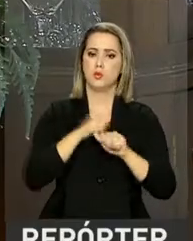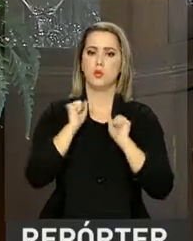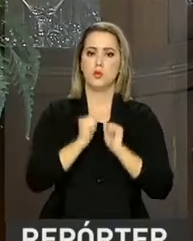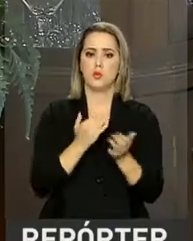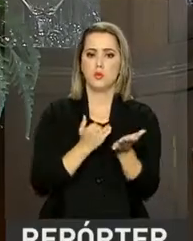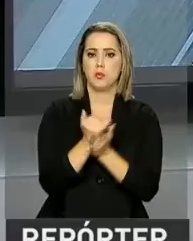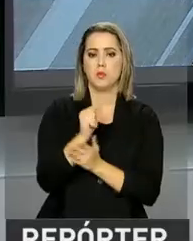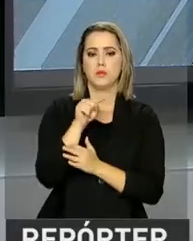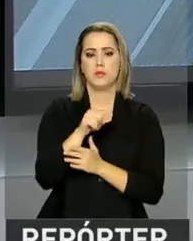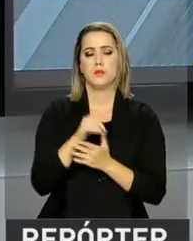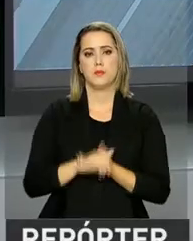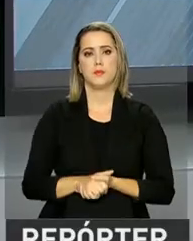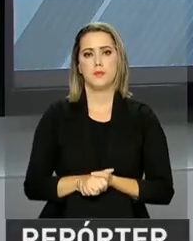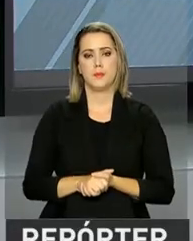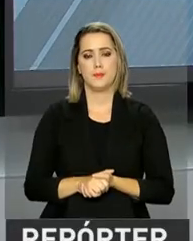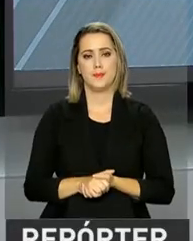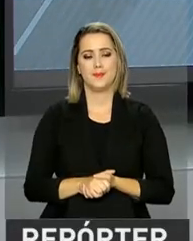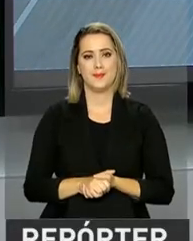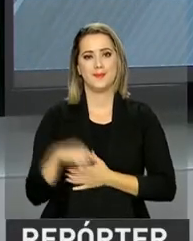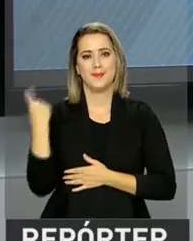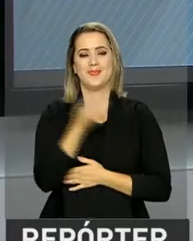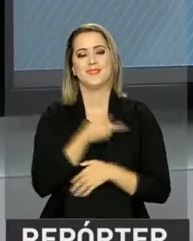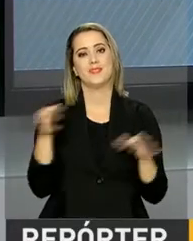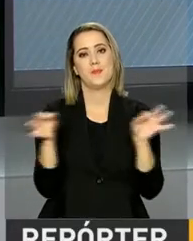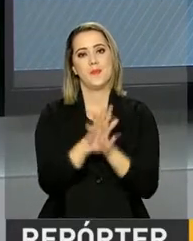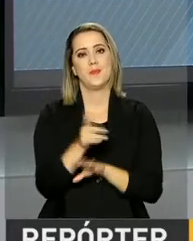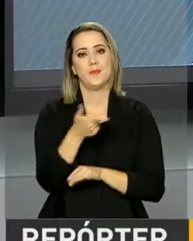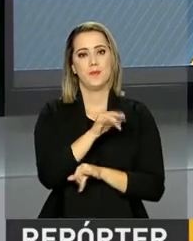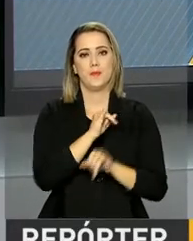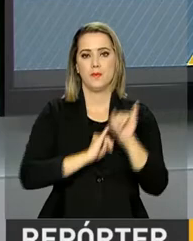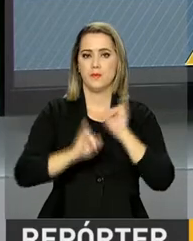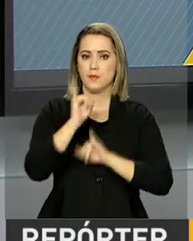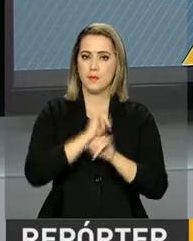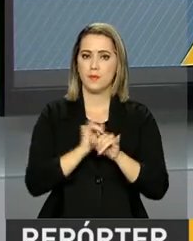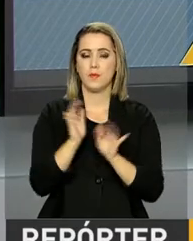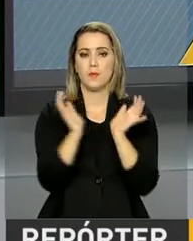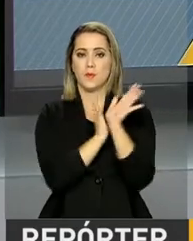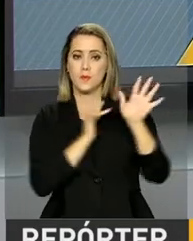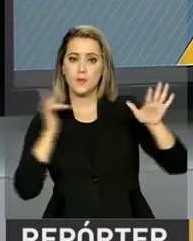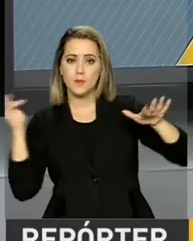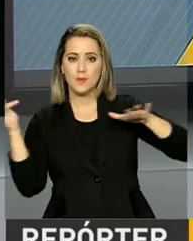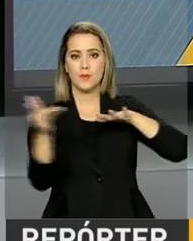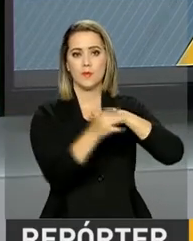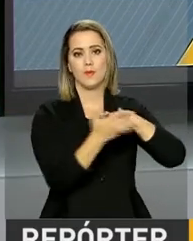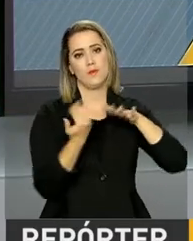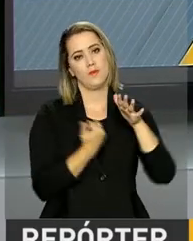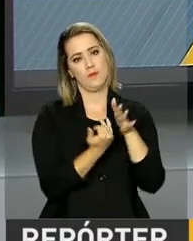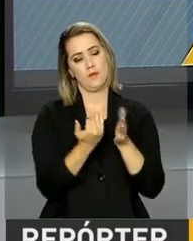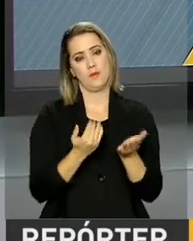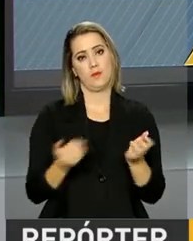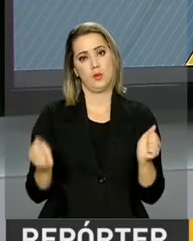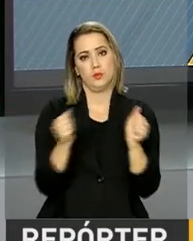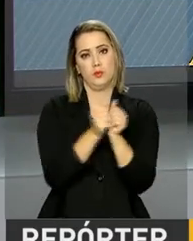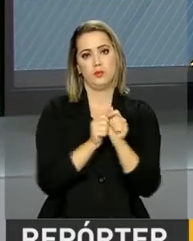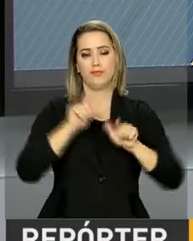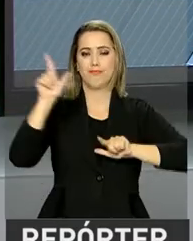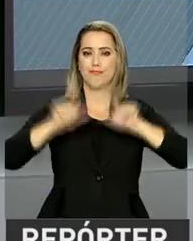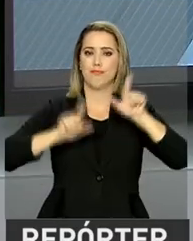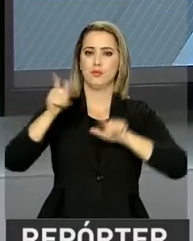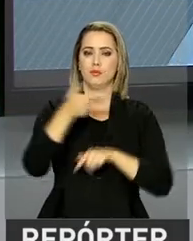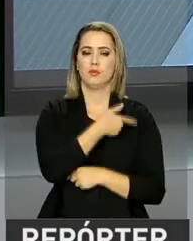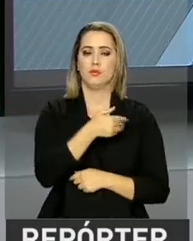para começar por aí. Nós ficamos por aqui. Outras notícias você acompanha também em nossas redes sociais. Continue